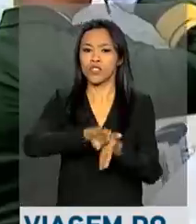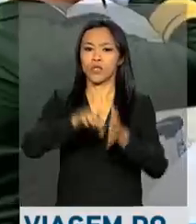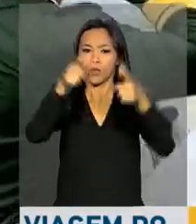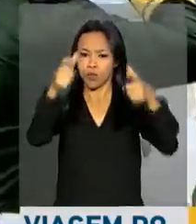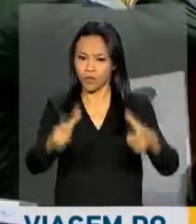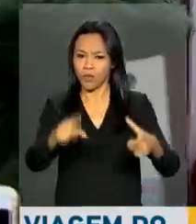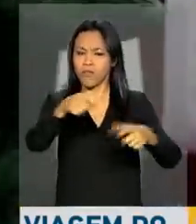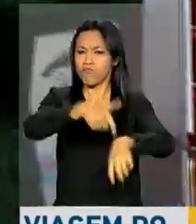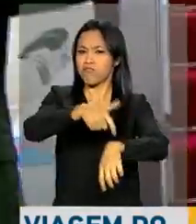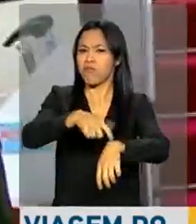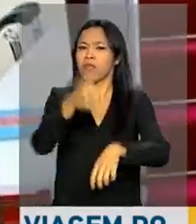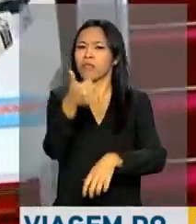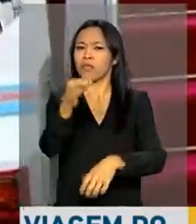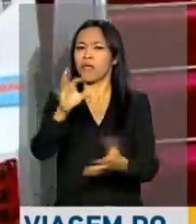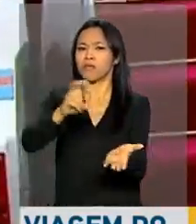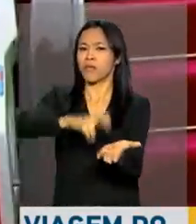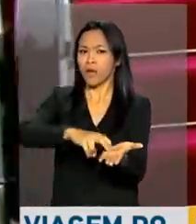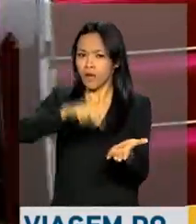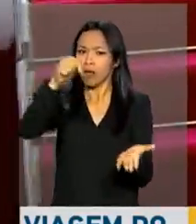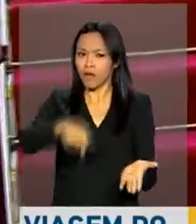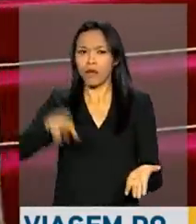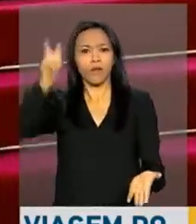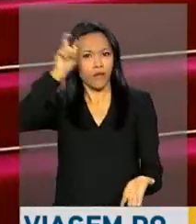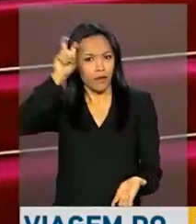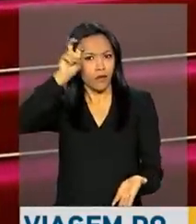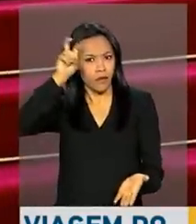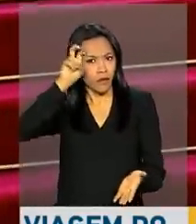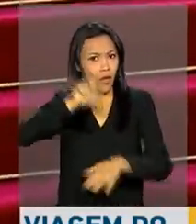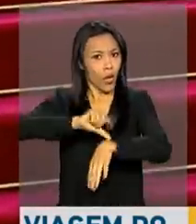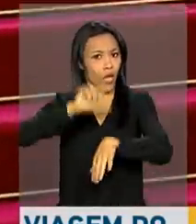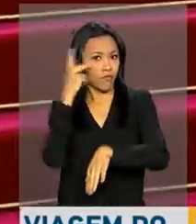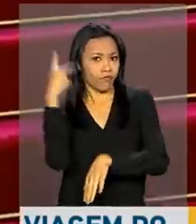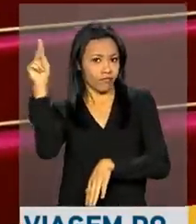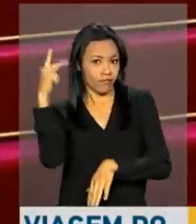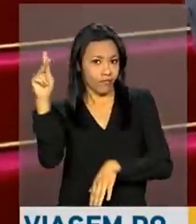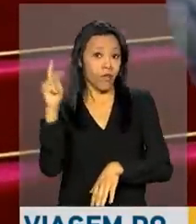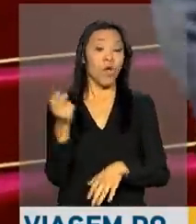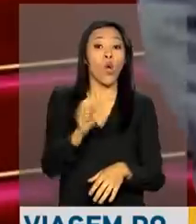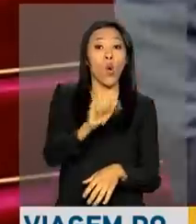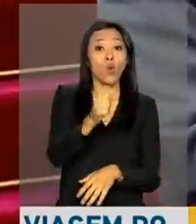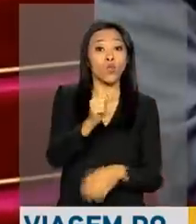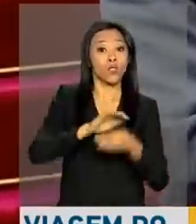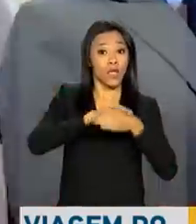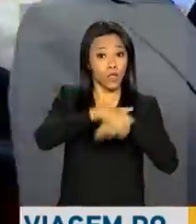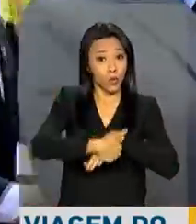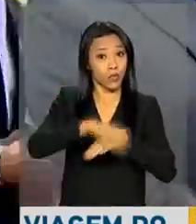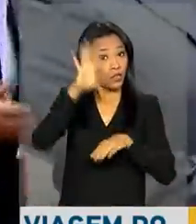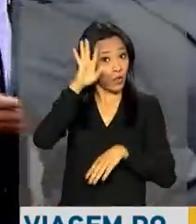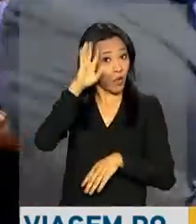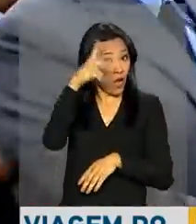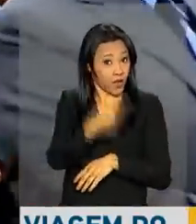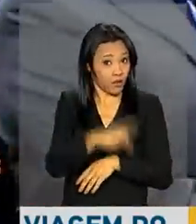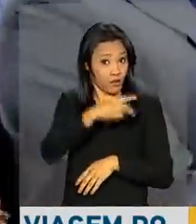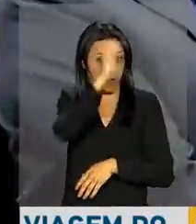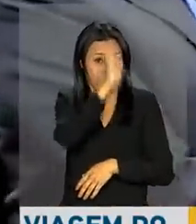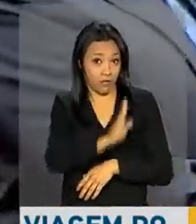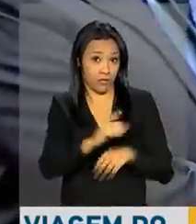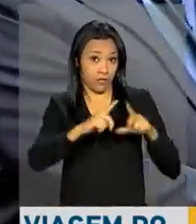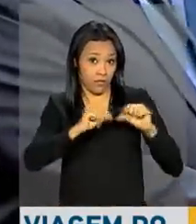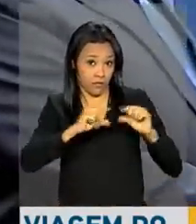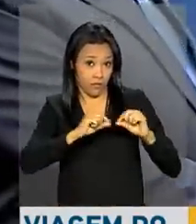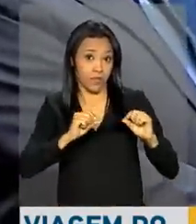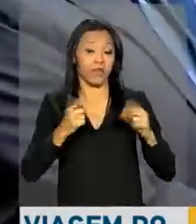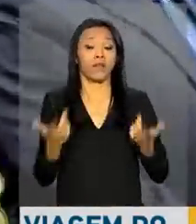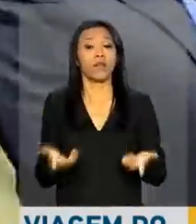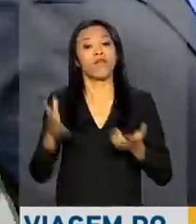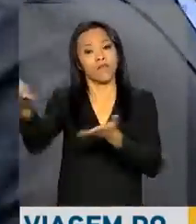por volta das 10 horas da manhã desta quinta-feira, pelo horário local, 11 horas da noite de quarta, pelo horário de Brasília. Ele